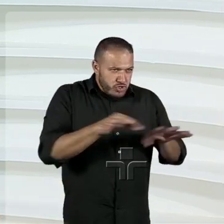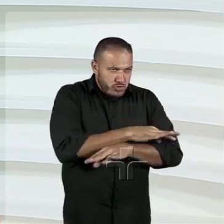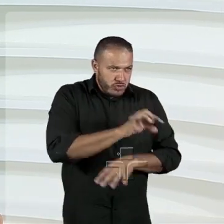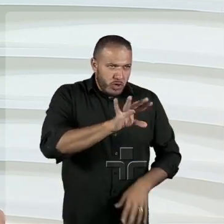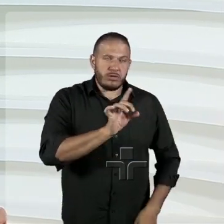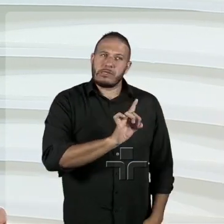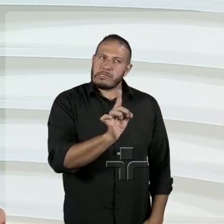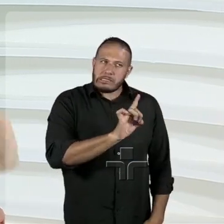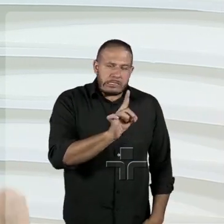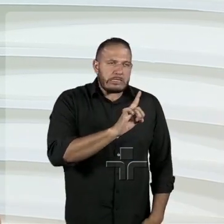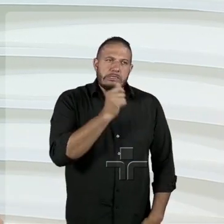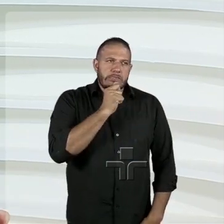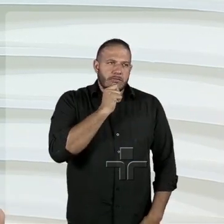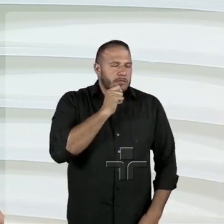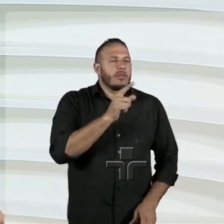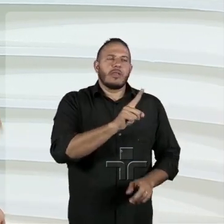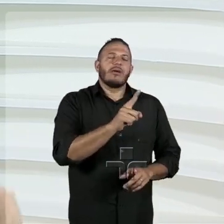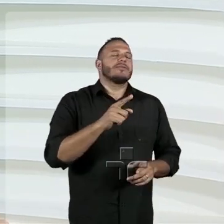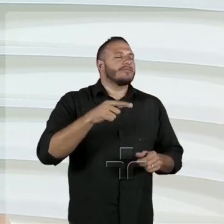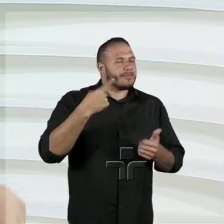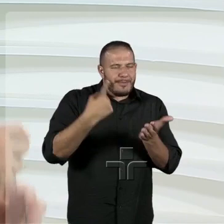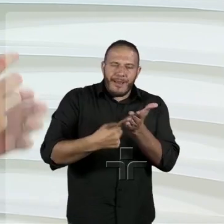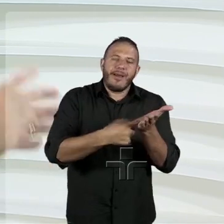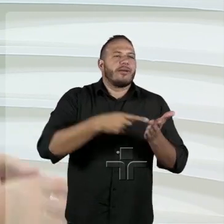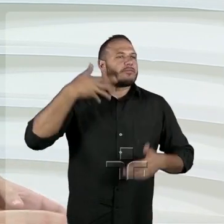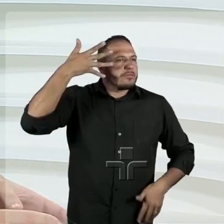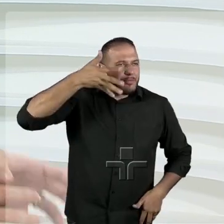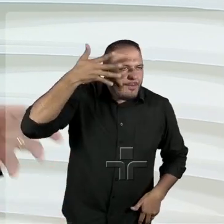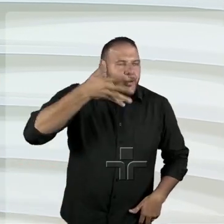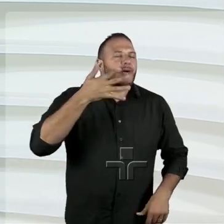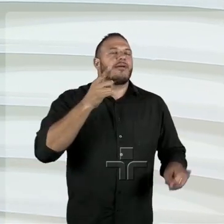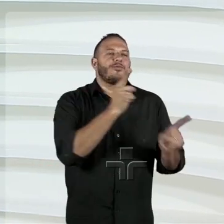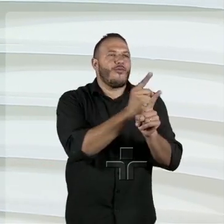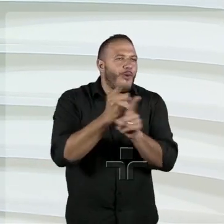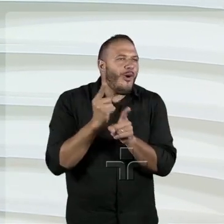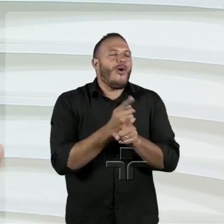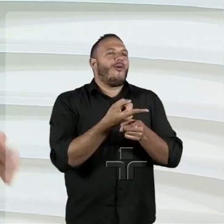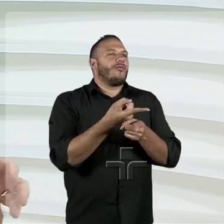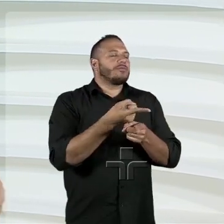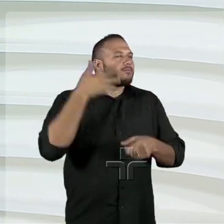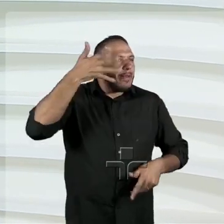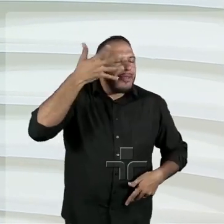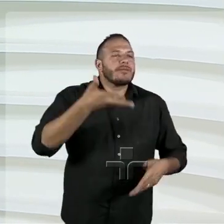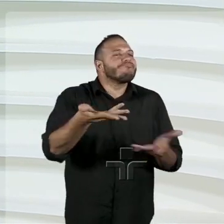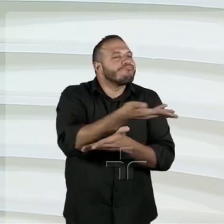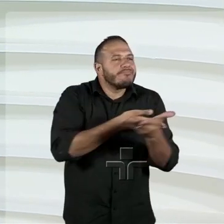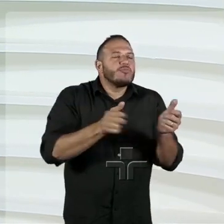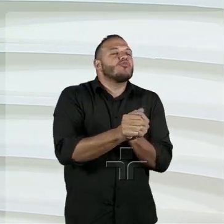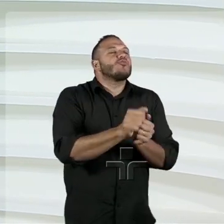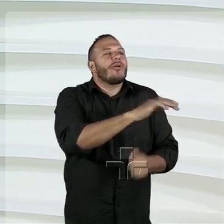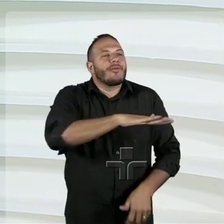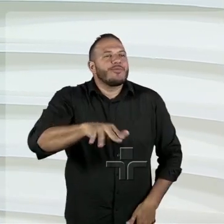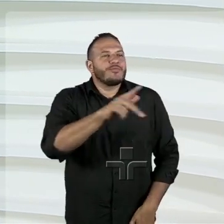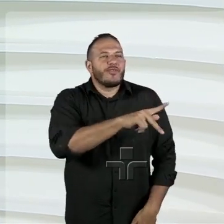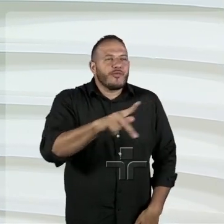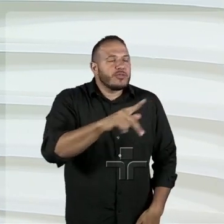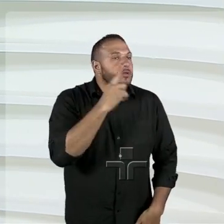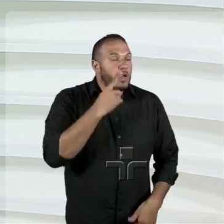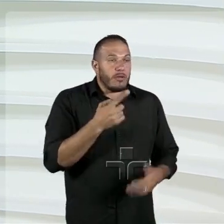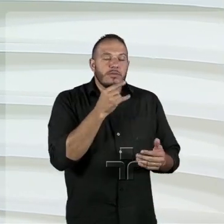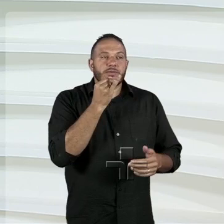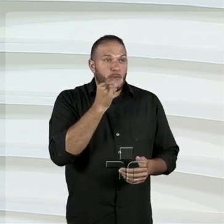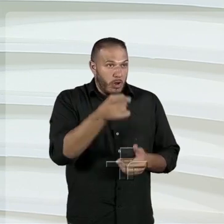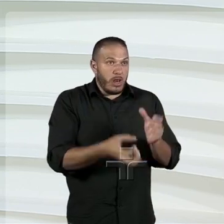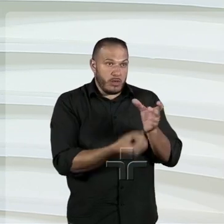Então, fizemos seminários, encontros entre professores, alunos, para ouvir questionários. Por exemplo, a gente lançou